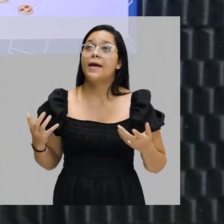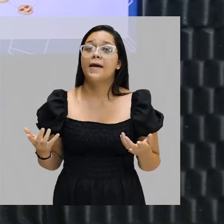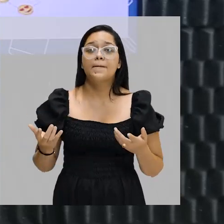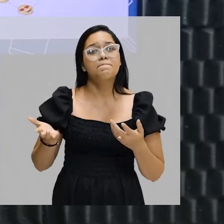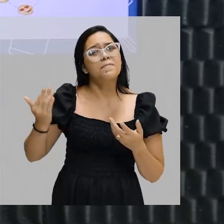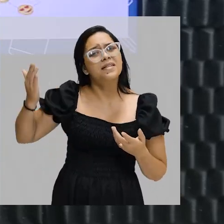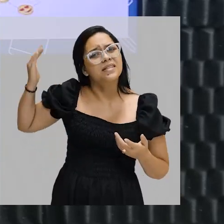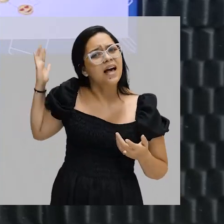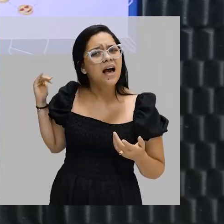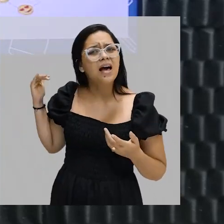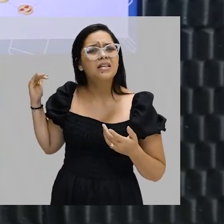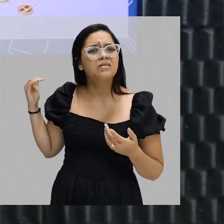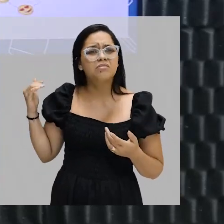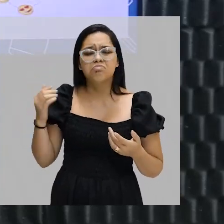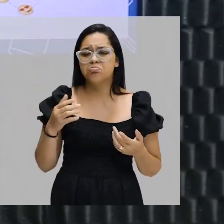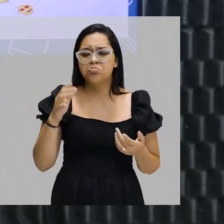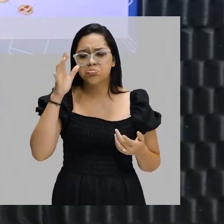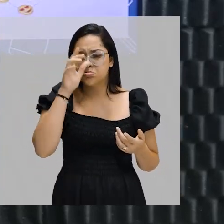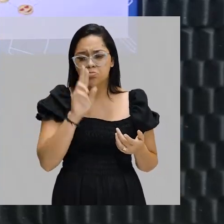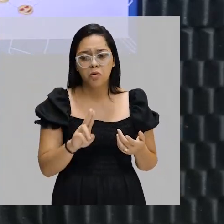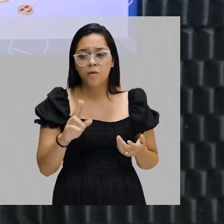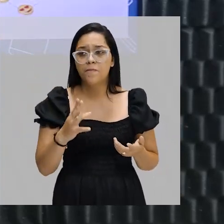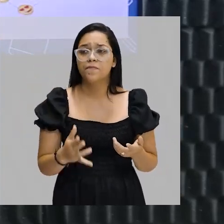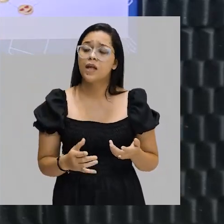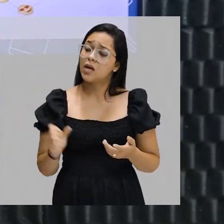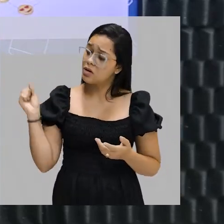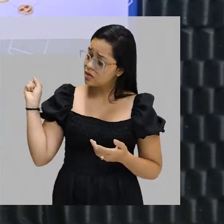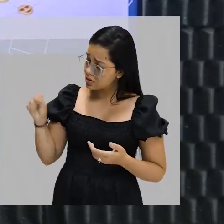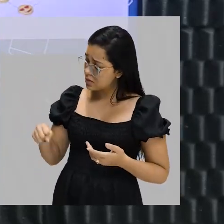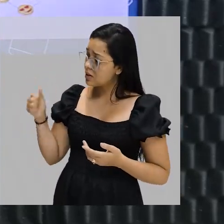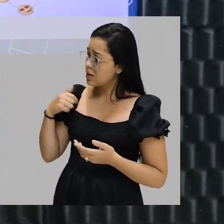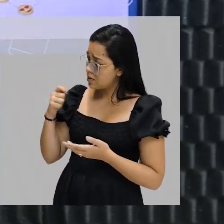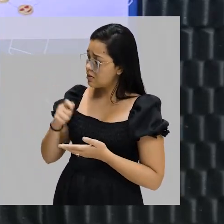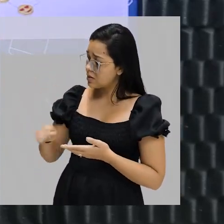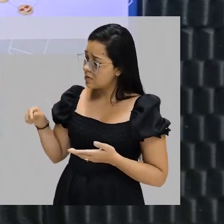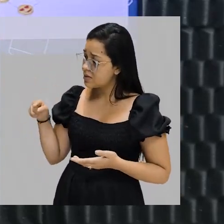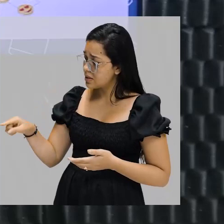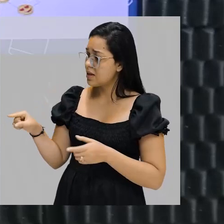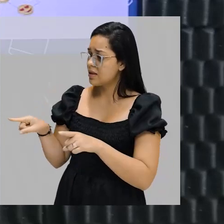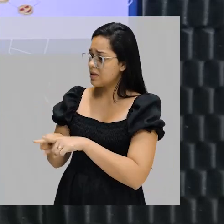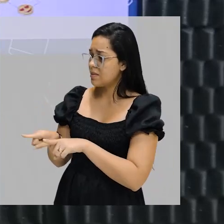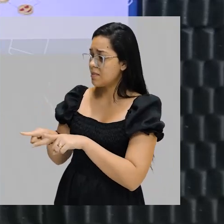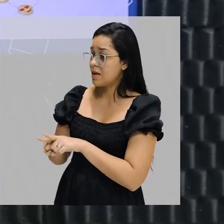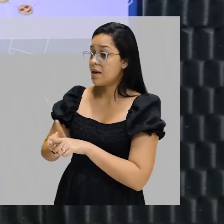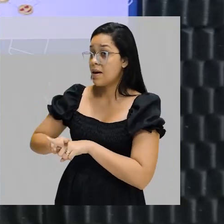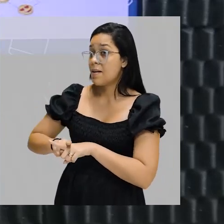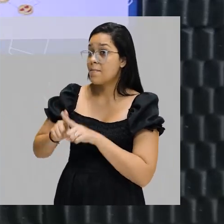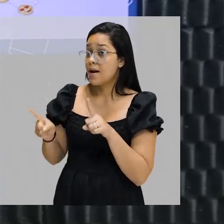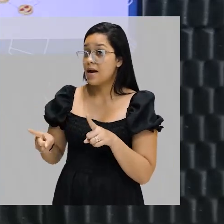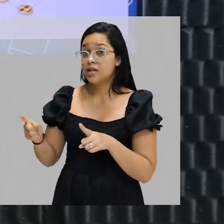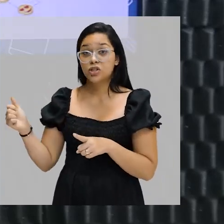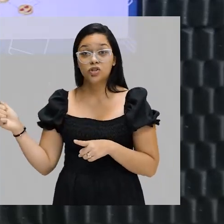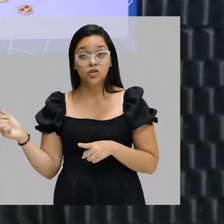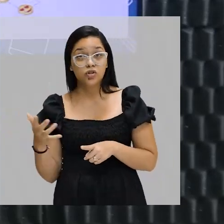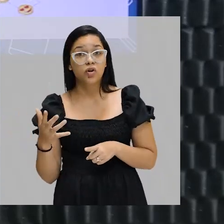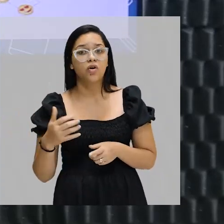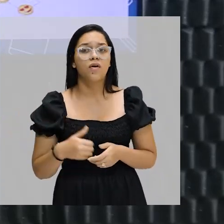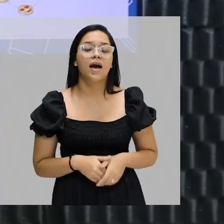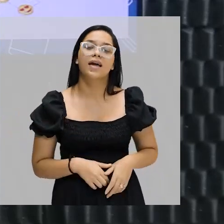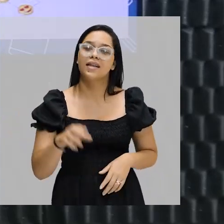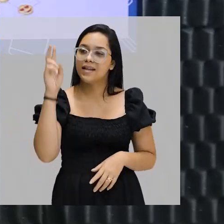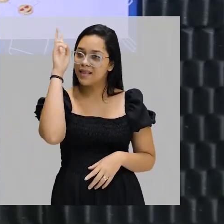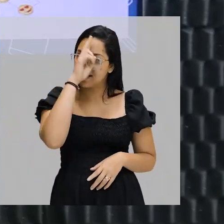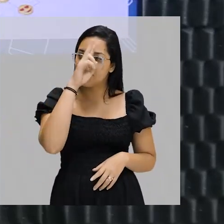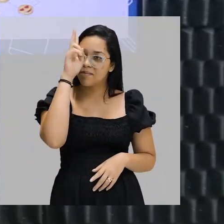remoto hoje em dia quase ninguém escreve carta aí eu falei sim eu escrevo e você também só que de uma forma atualizada e ele